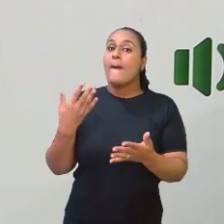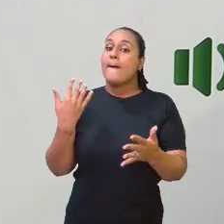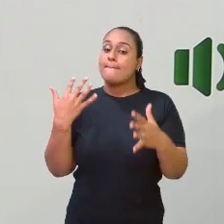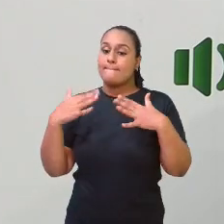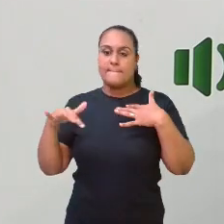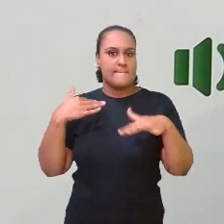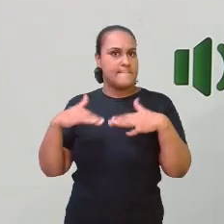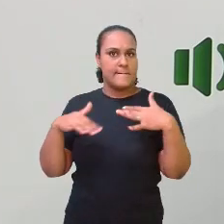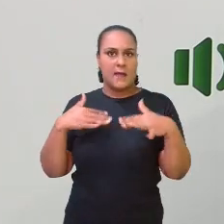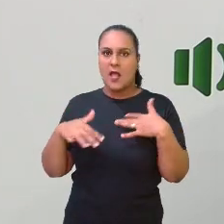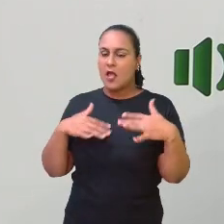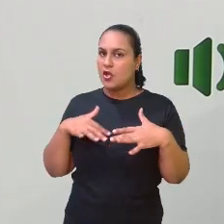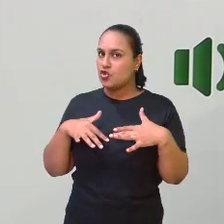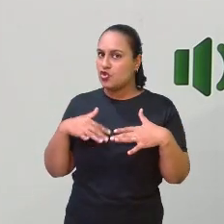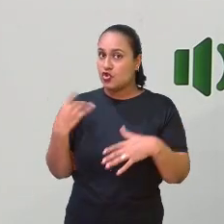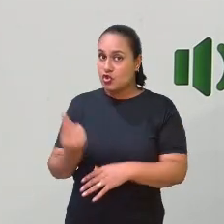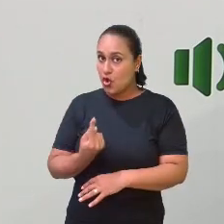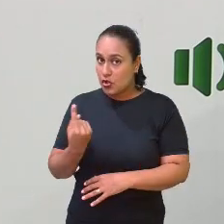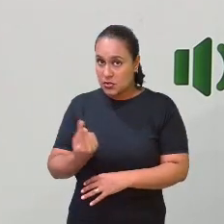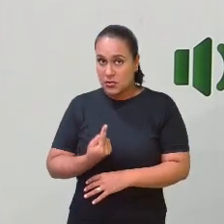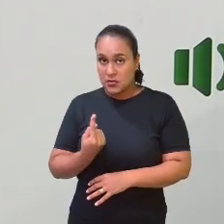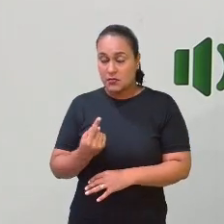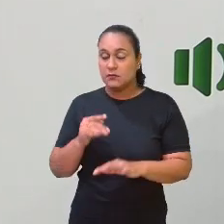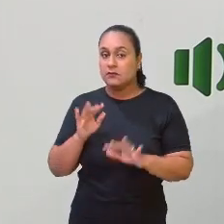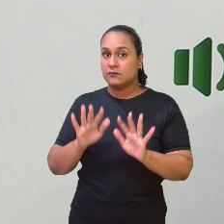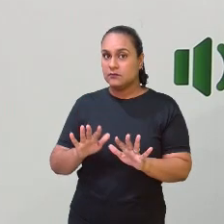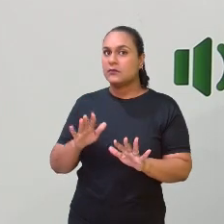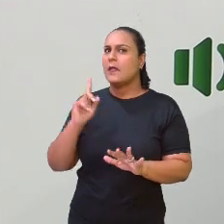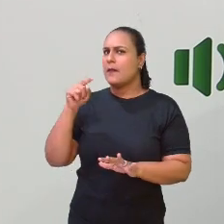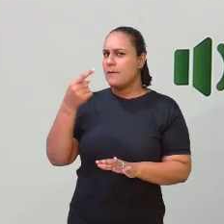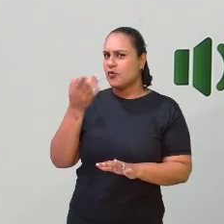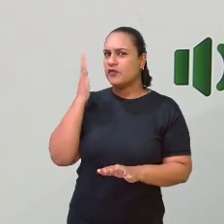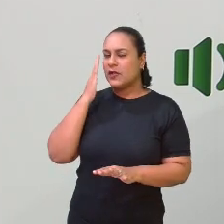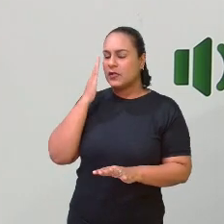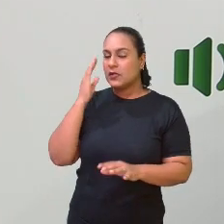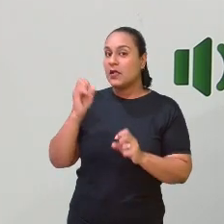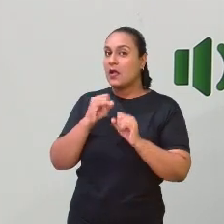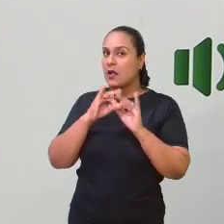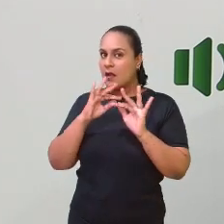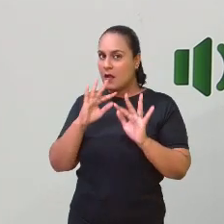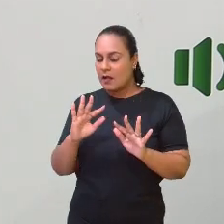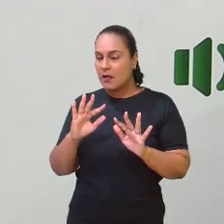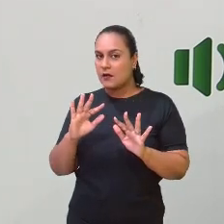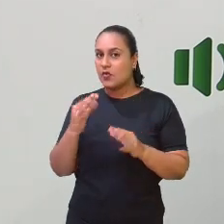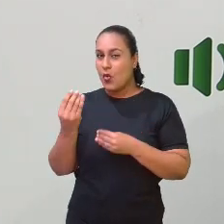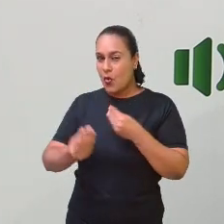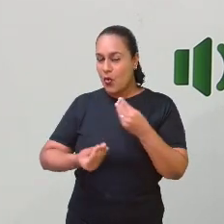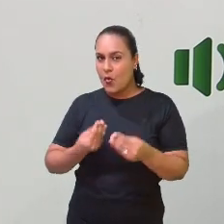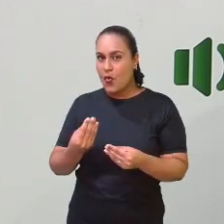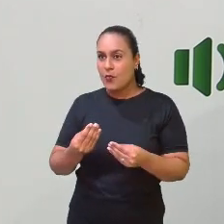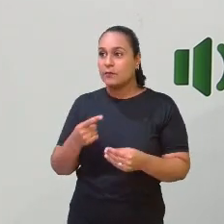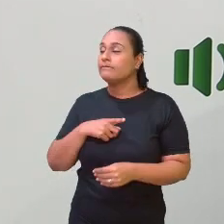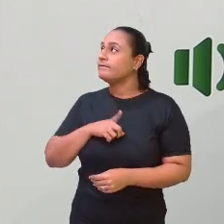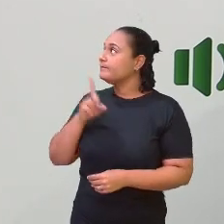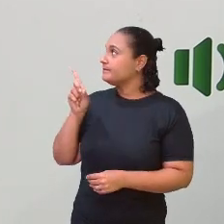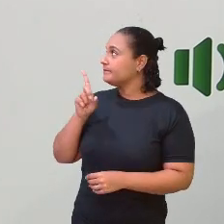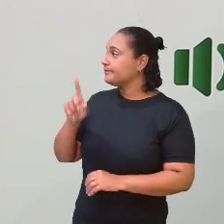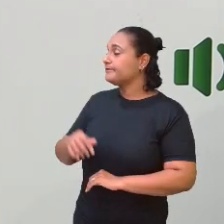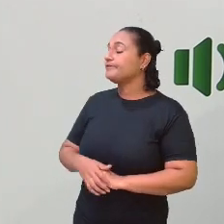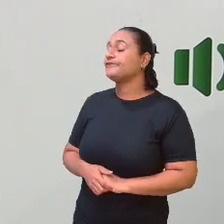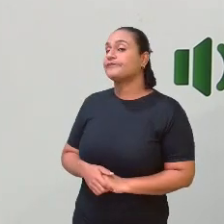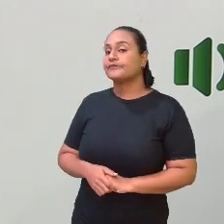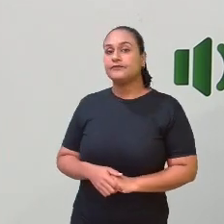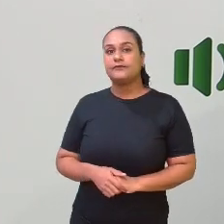não consegue ter domínio sobre eles. Vamos entender um pouco mais para frente. Mas essa